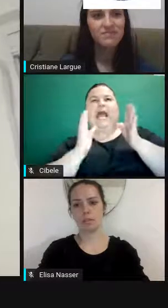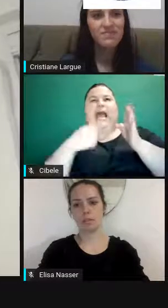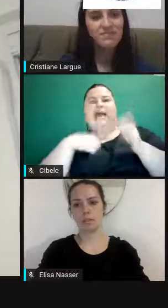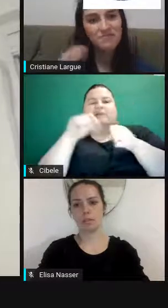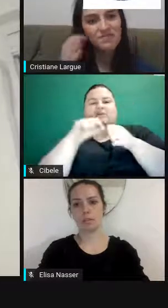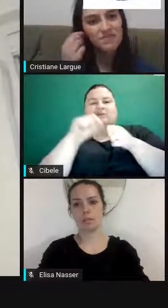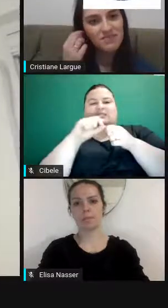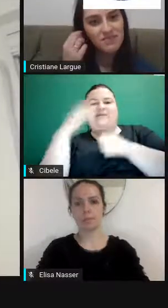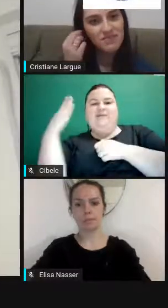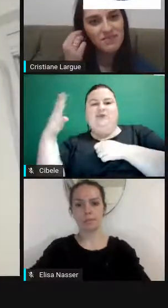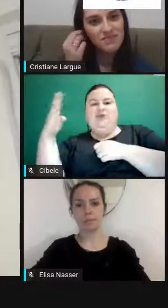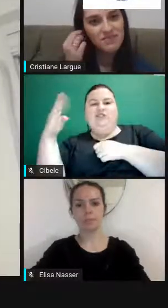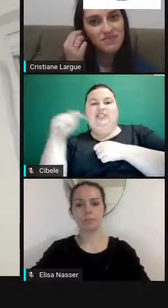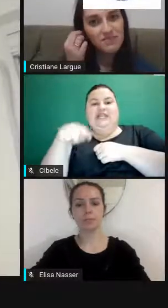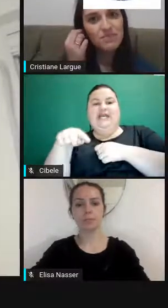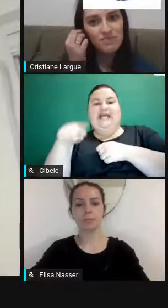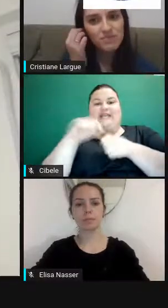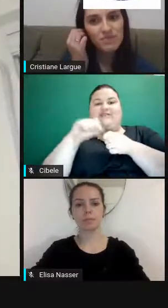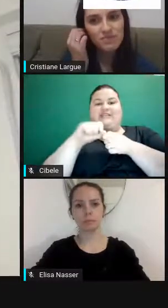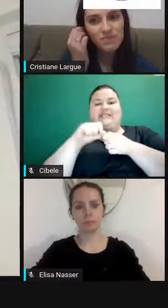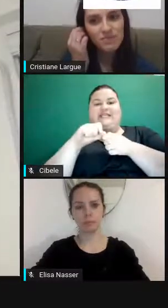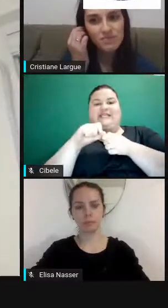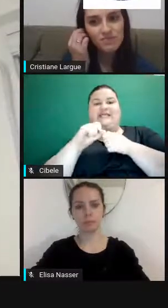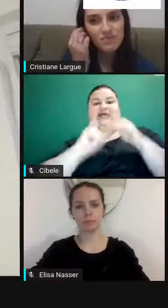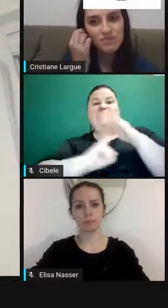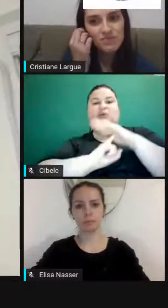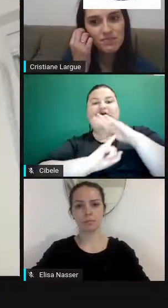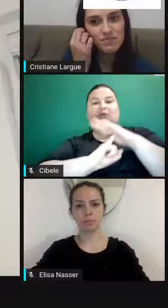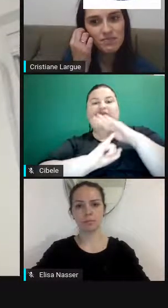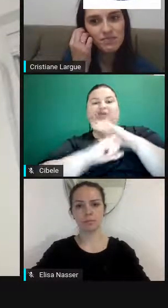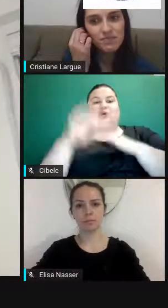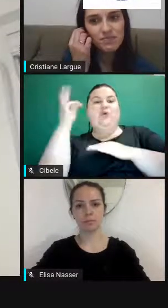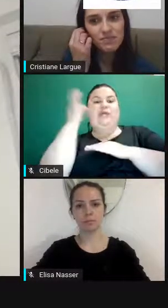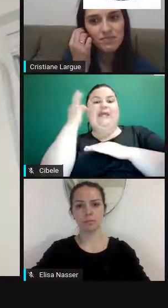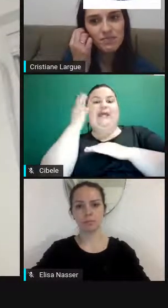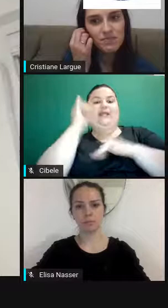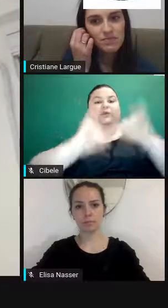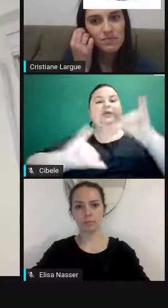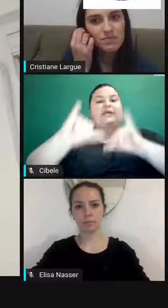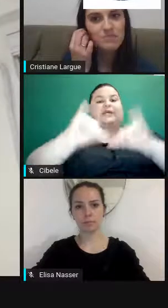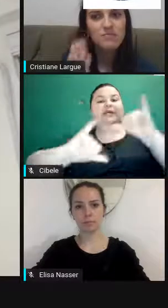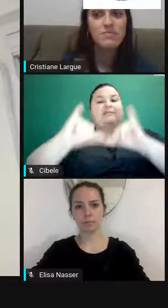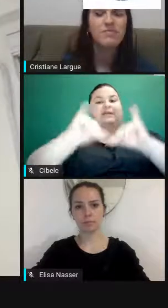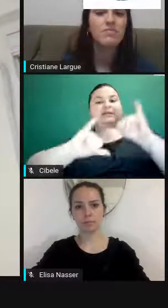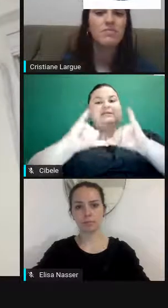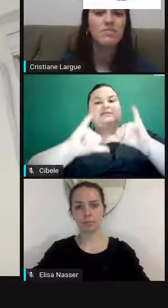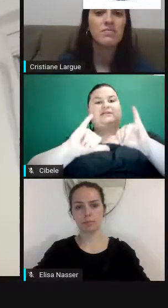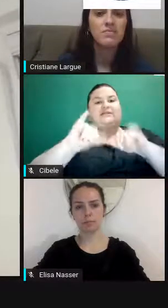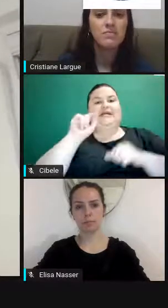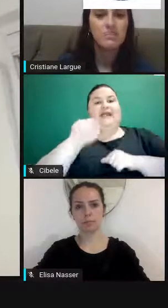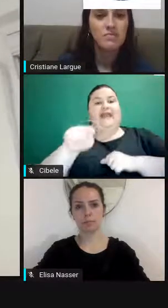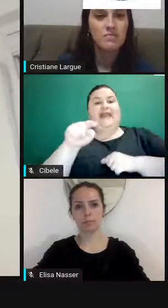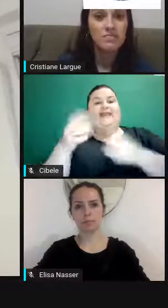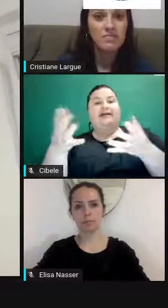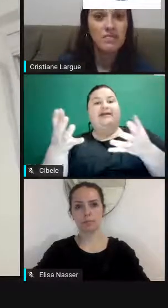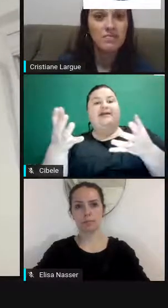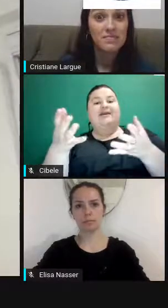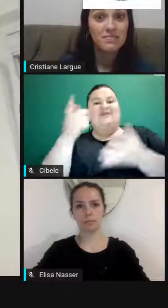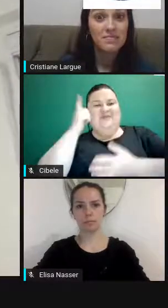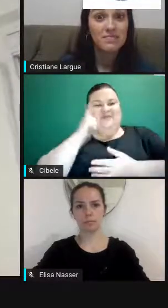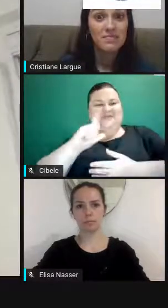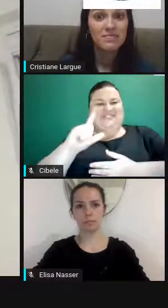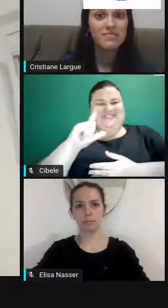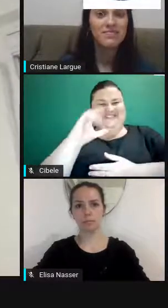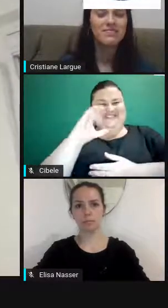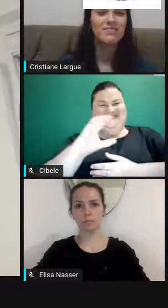ele fazendo isso e o técnico em química e pasmem né com o técnico em química ele conseguiu CRT 2017 foi lá